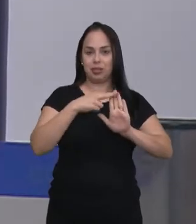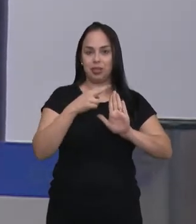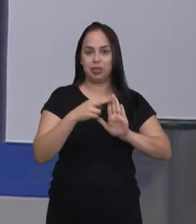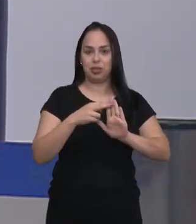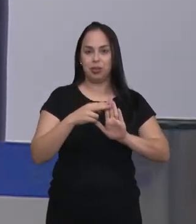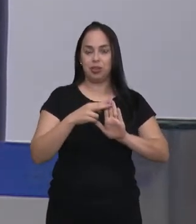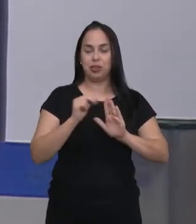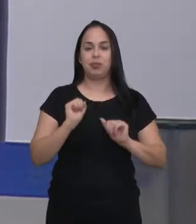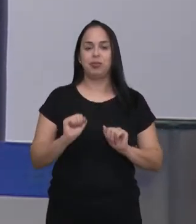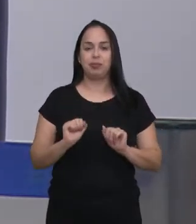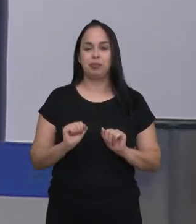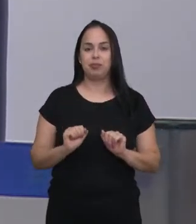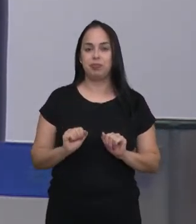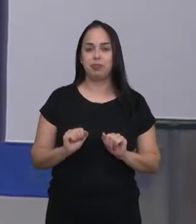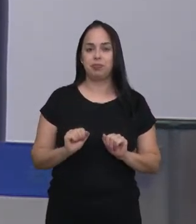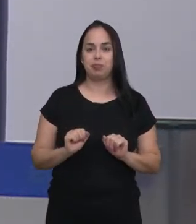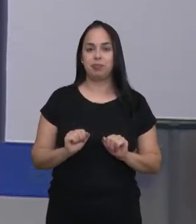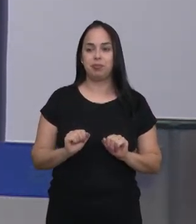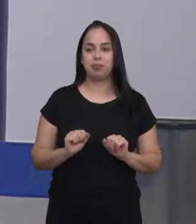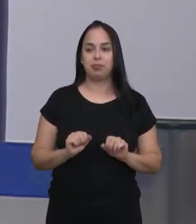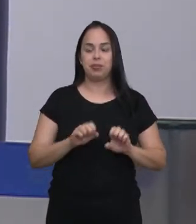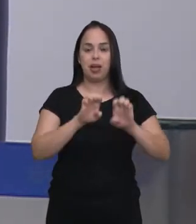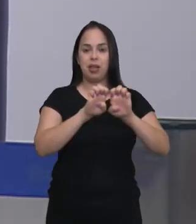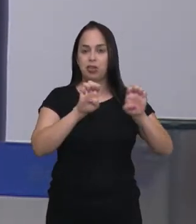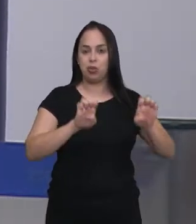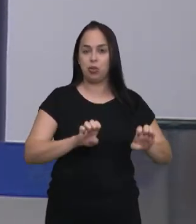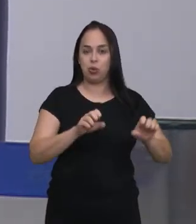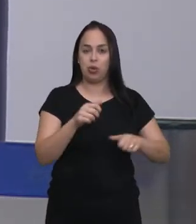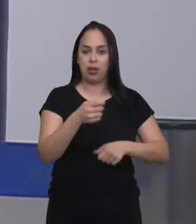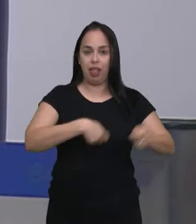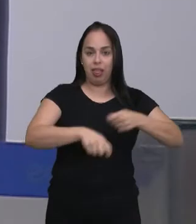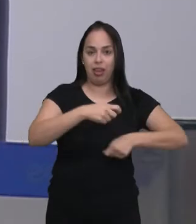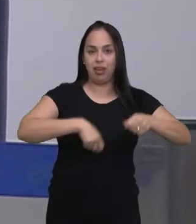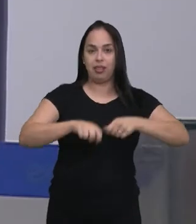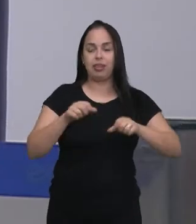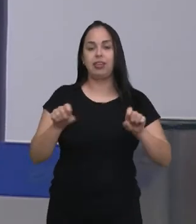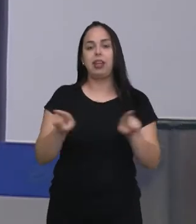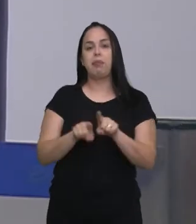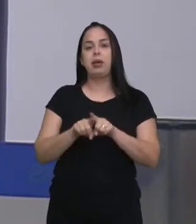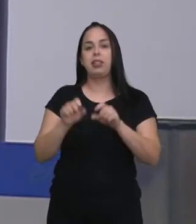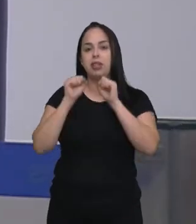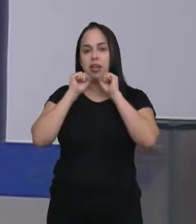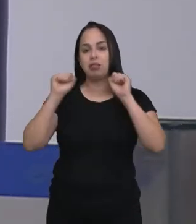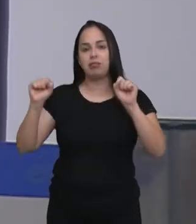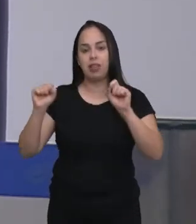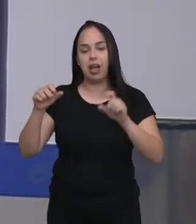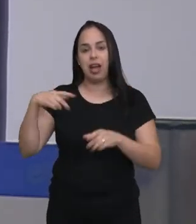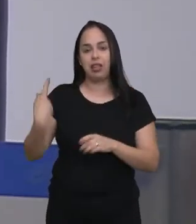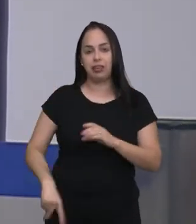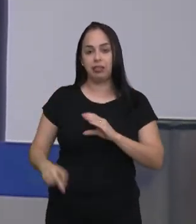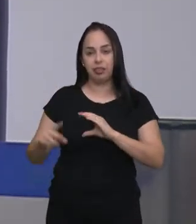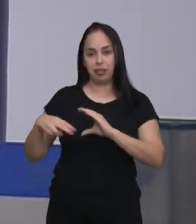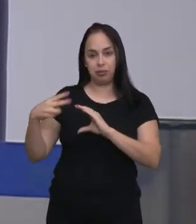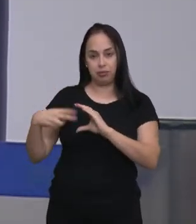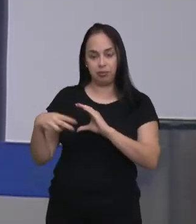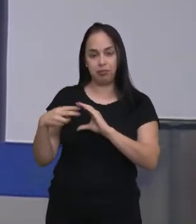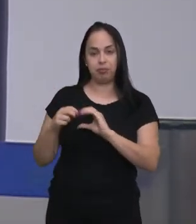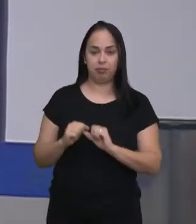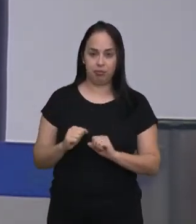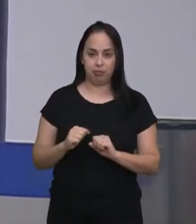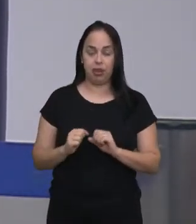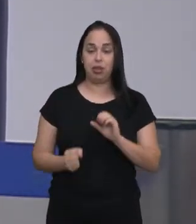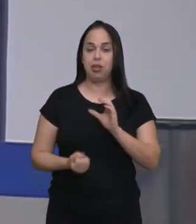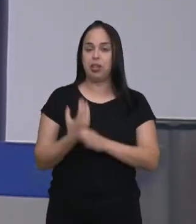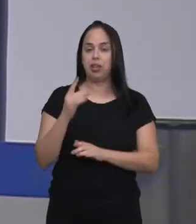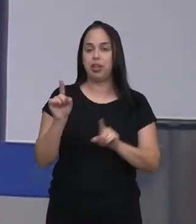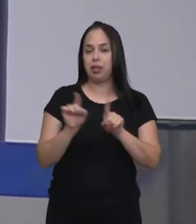que dispõe sobre a estrutura administrativa e de assessoramento parlamentar da Câmara Municipal, sobre a